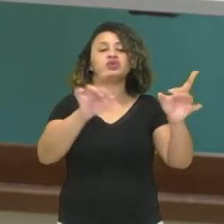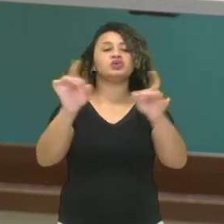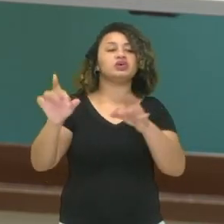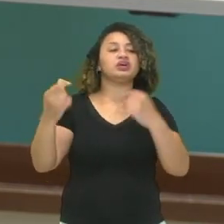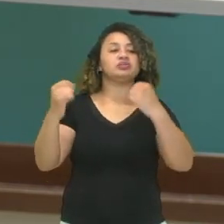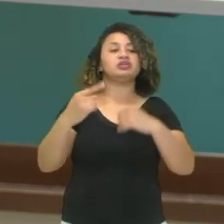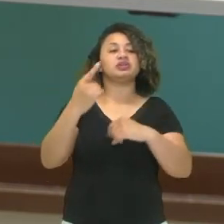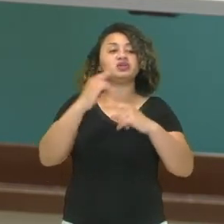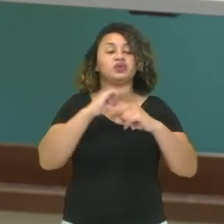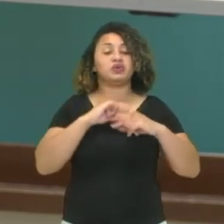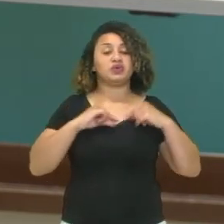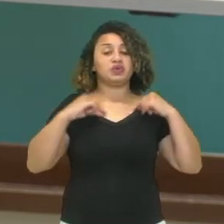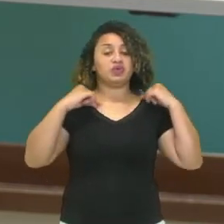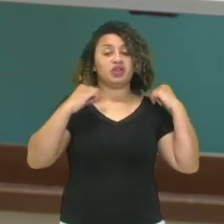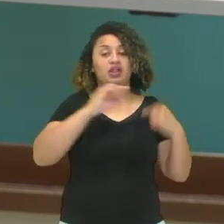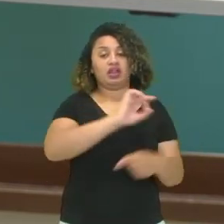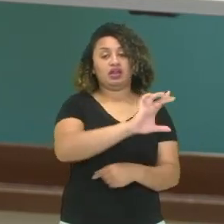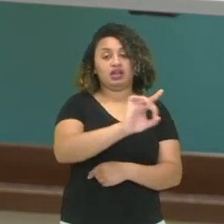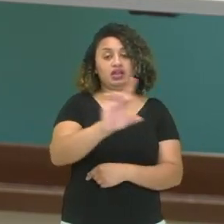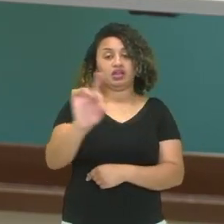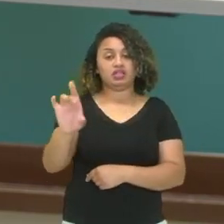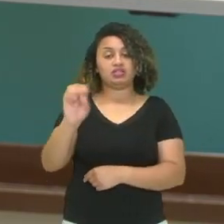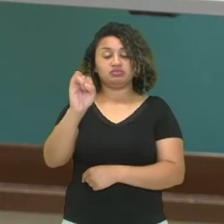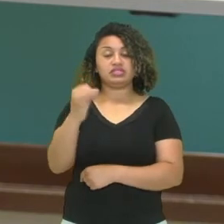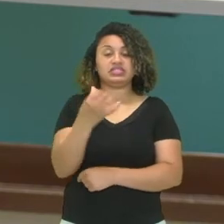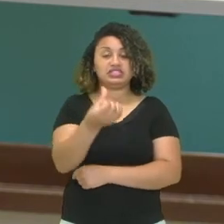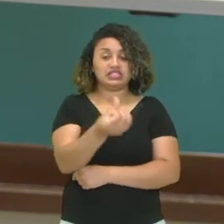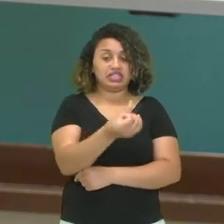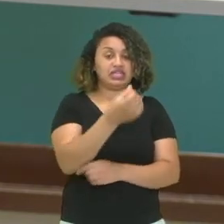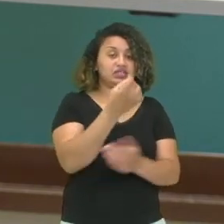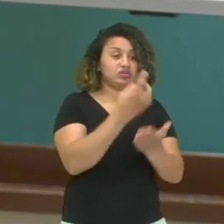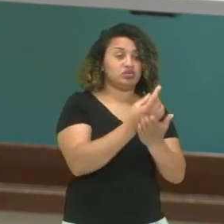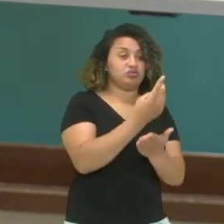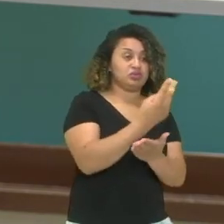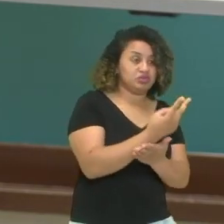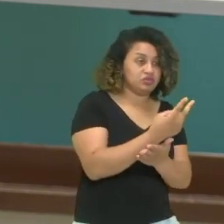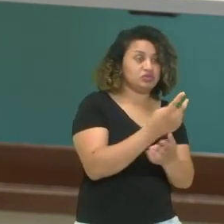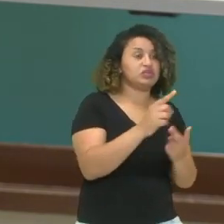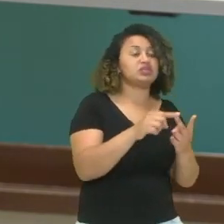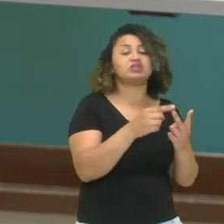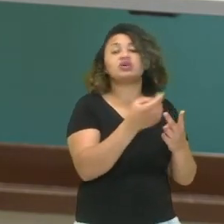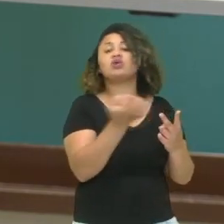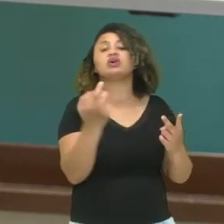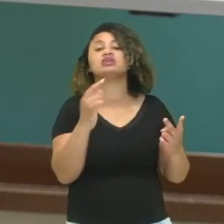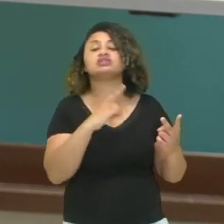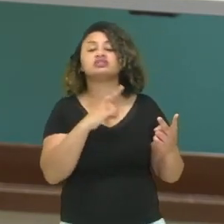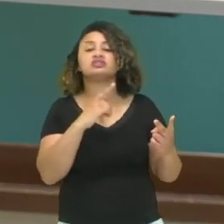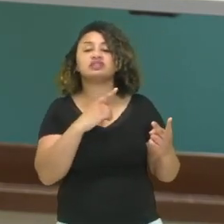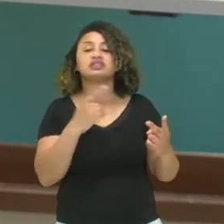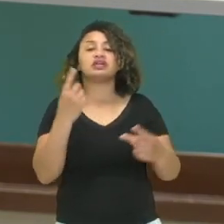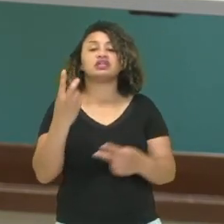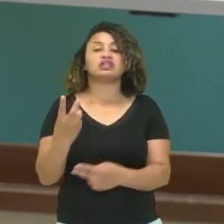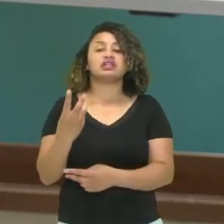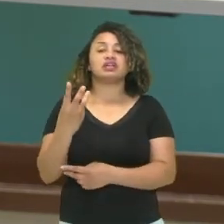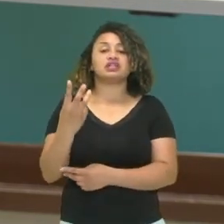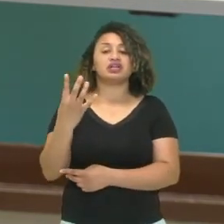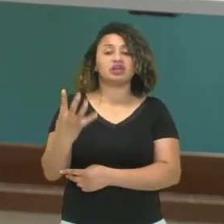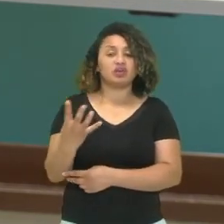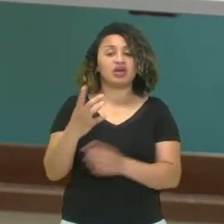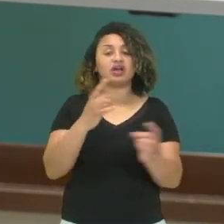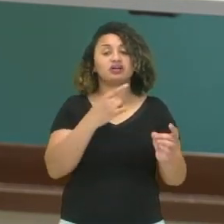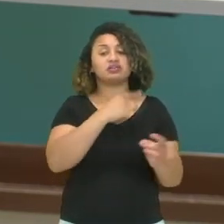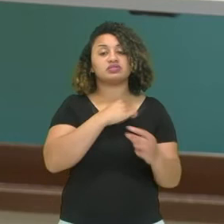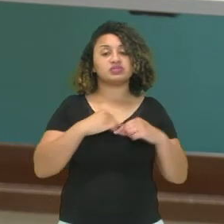um colar para o cliente. Se 6 vão comprar 2 peças, vai sobrar quanto? 34, serão 34